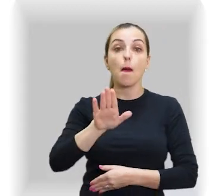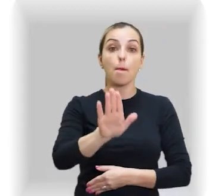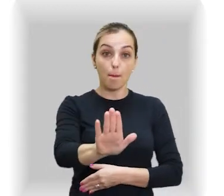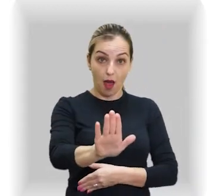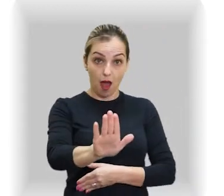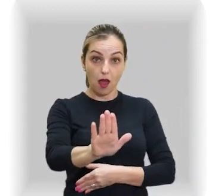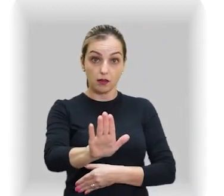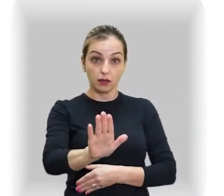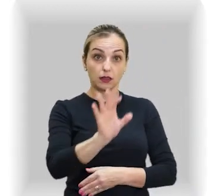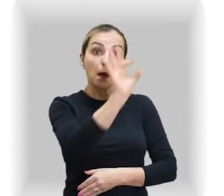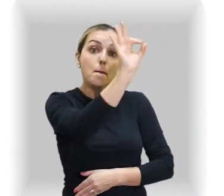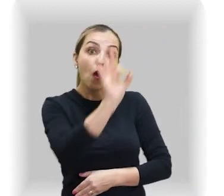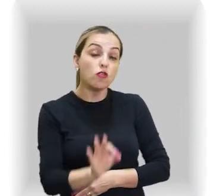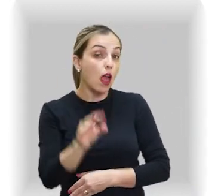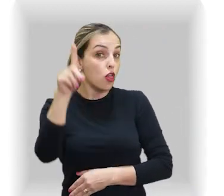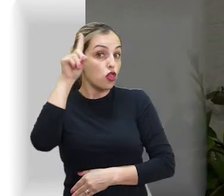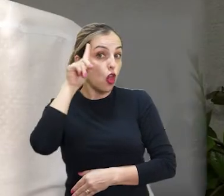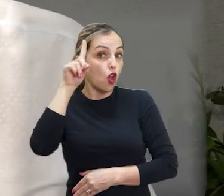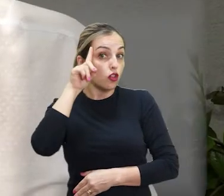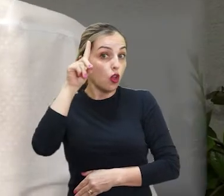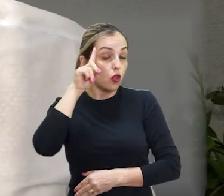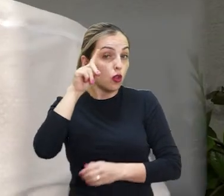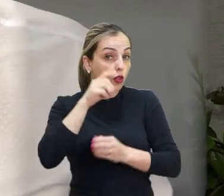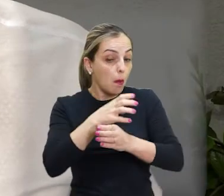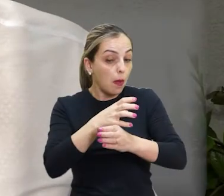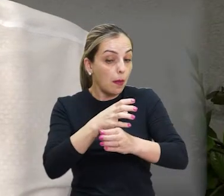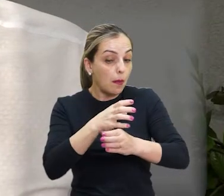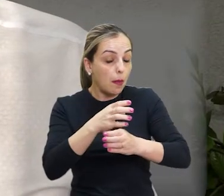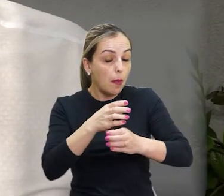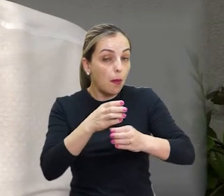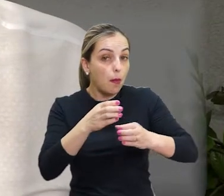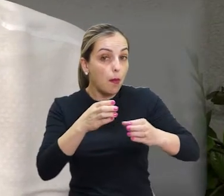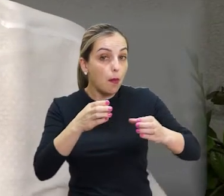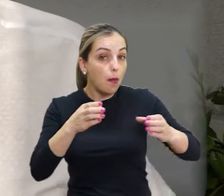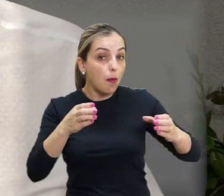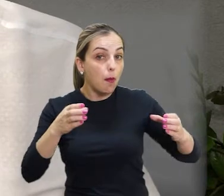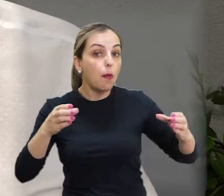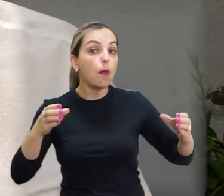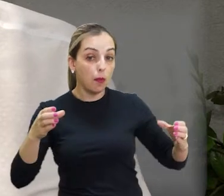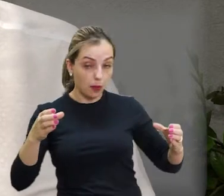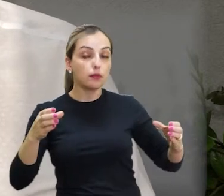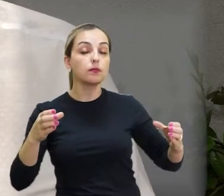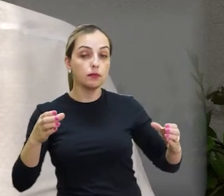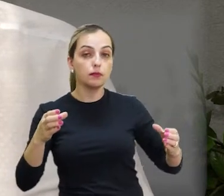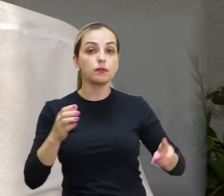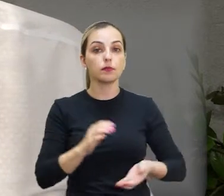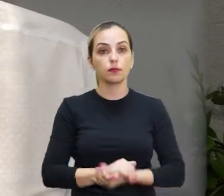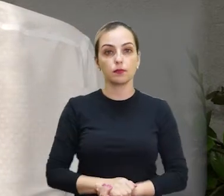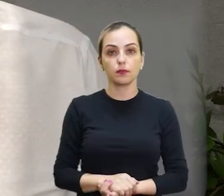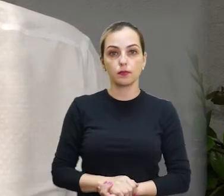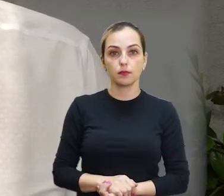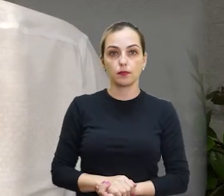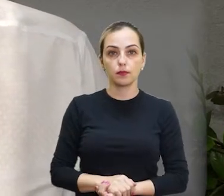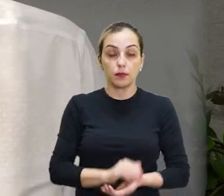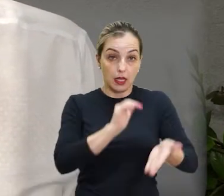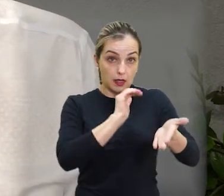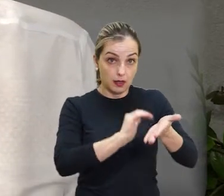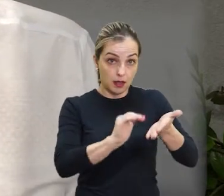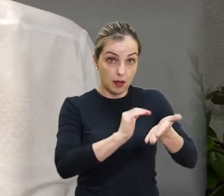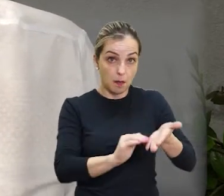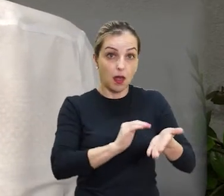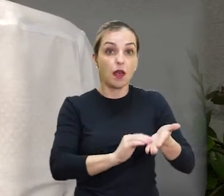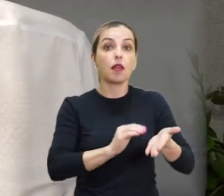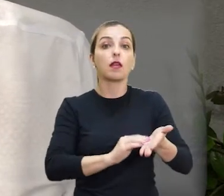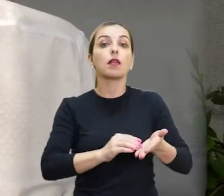em que esses números foram alcançados. Eu lembro que esses números avançam todos os dias. Para